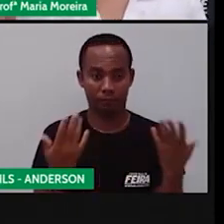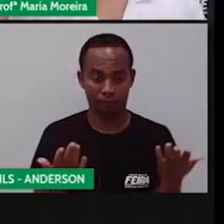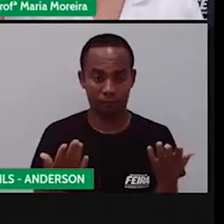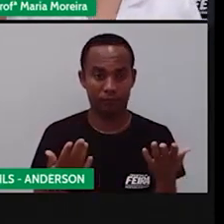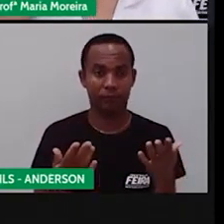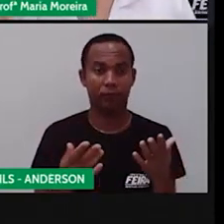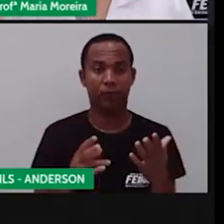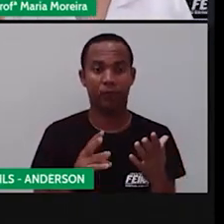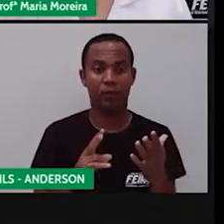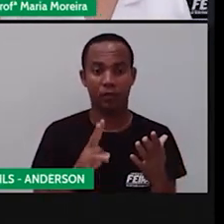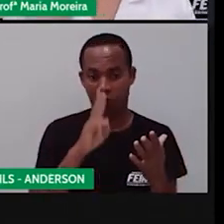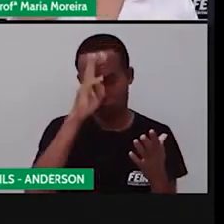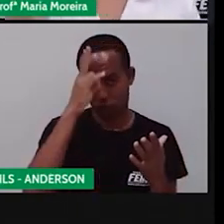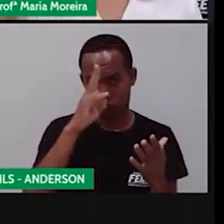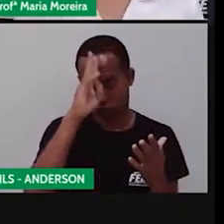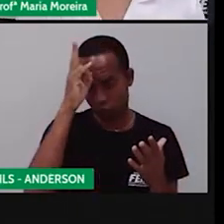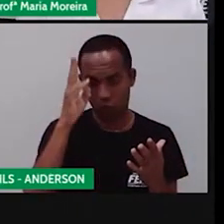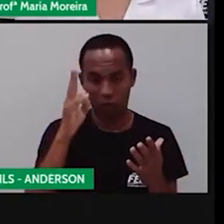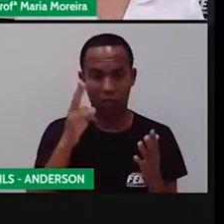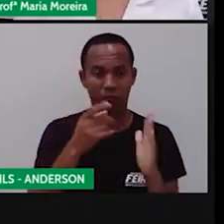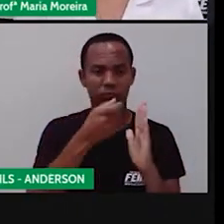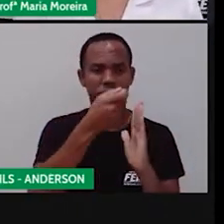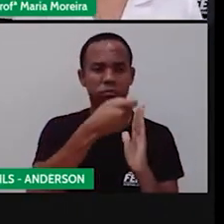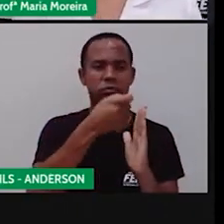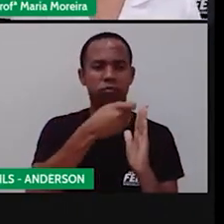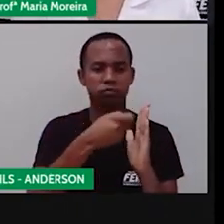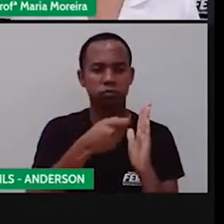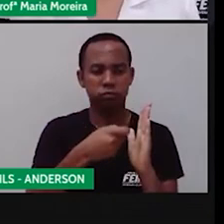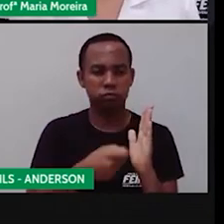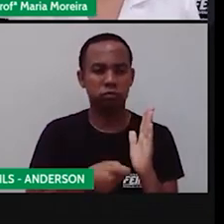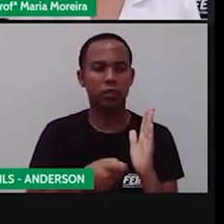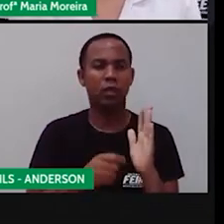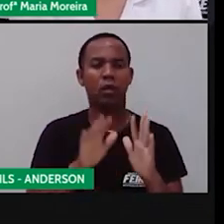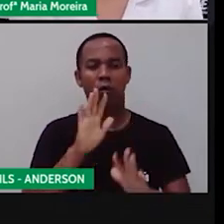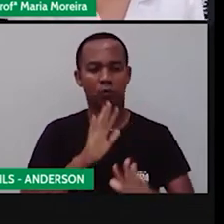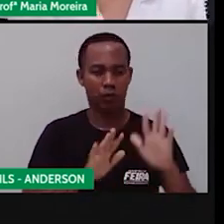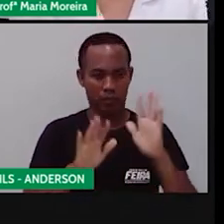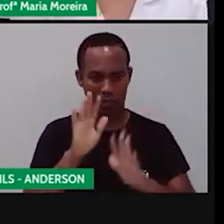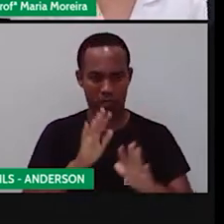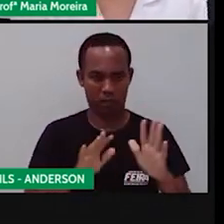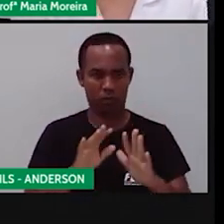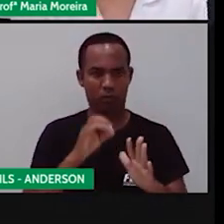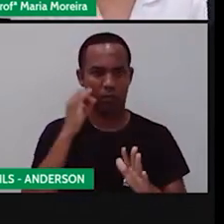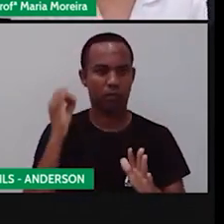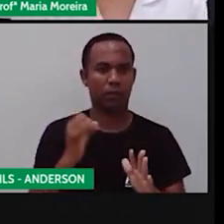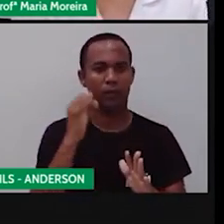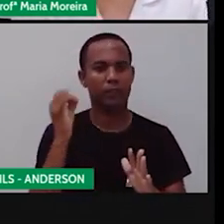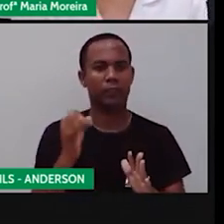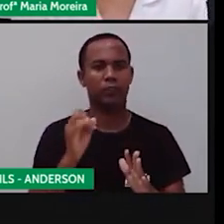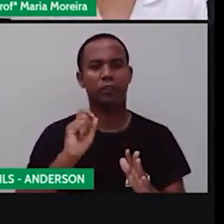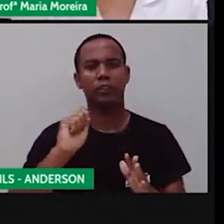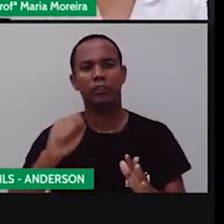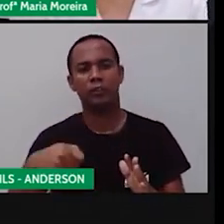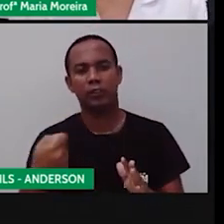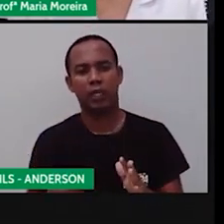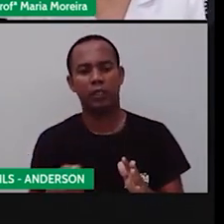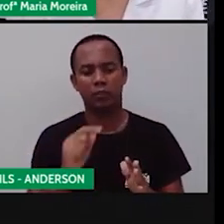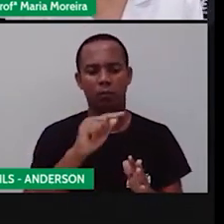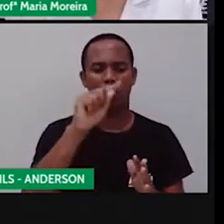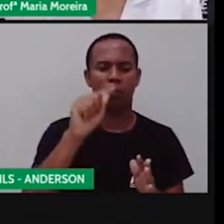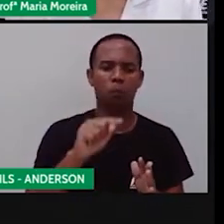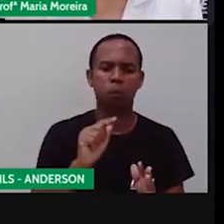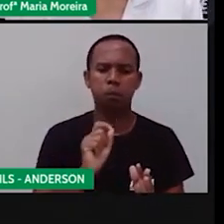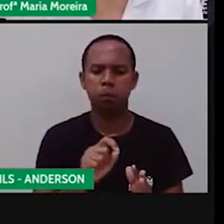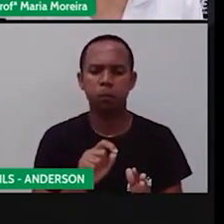Durante, né, toda uma história, se a gente vai escrever, a gente precisa ter cuidado com as coisas importantes, que são os sinais de pontuação. Vocês